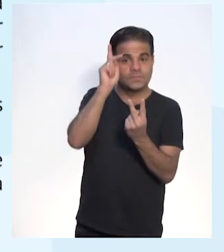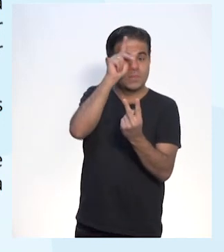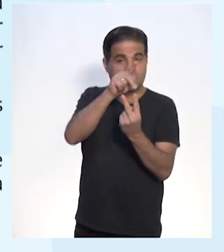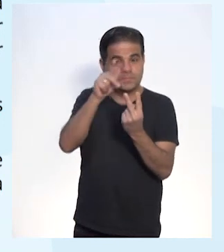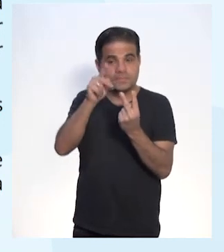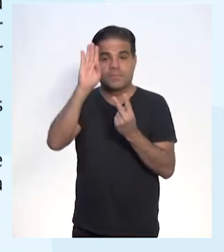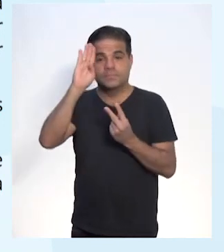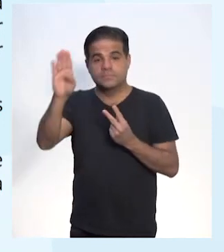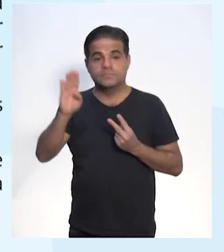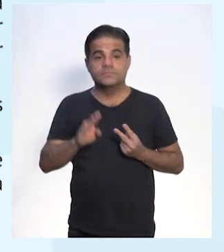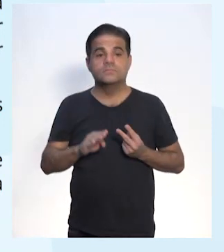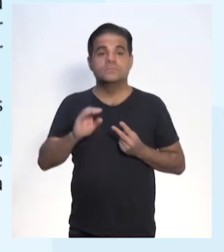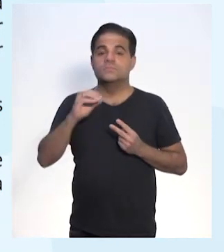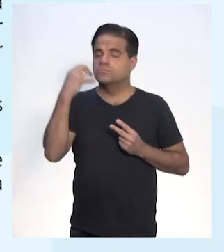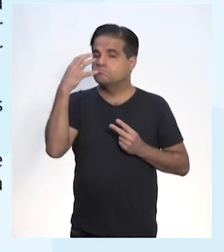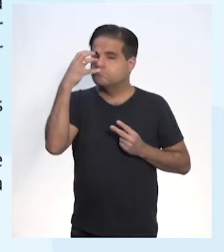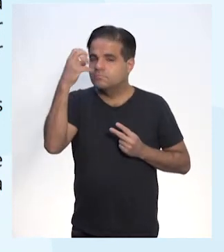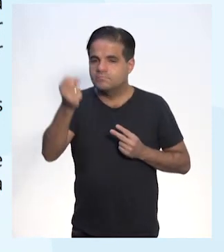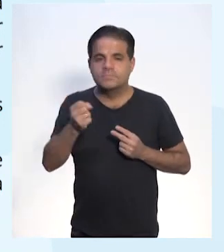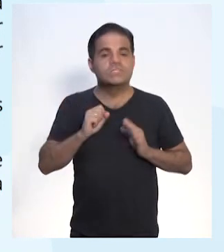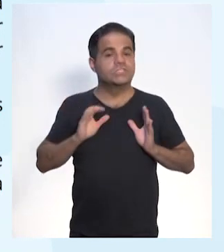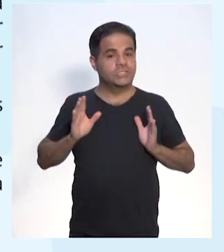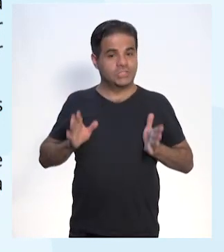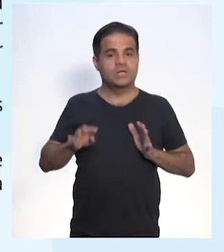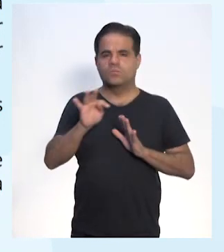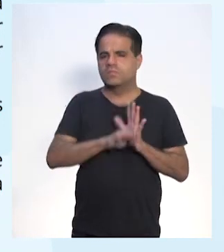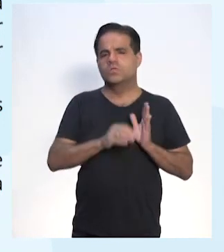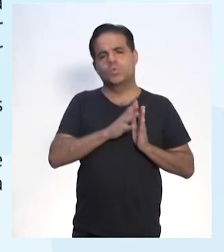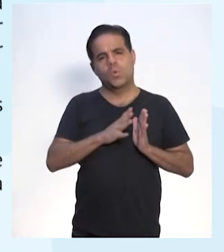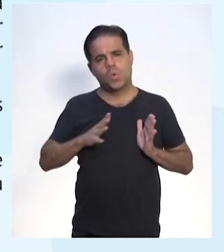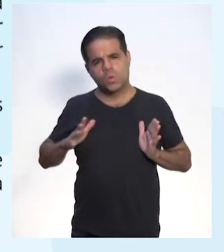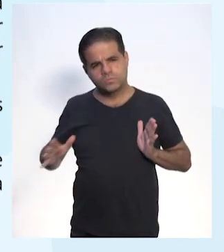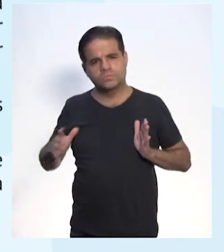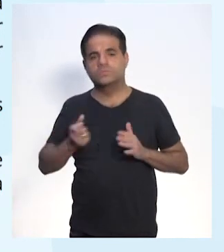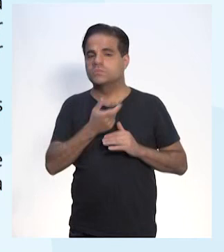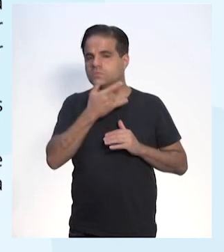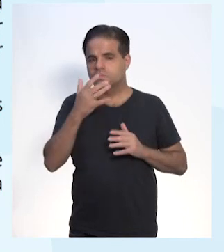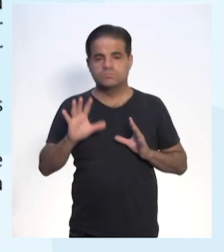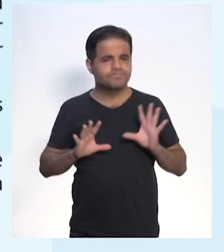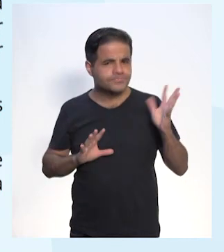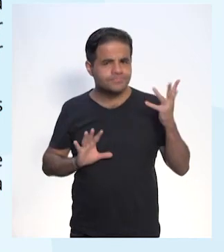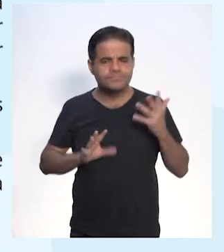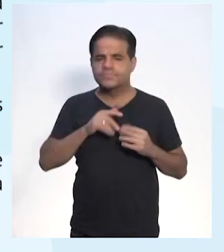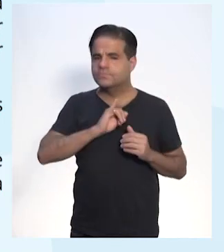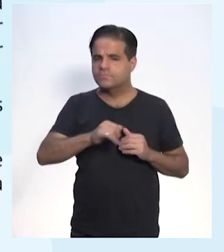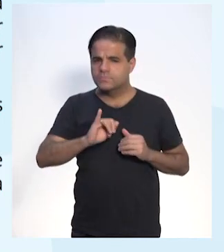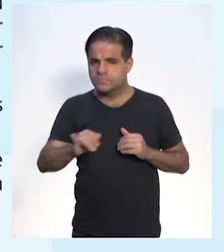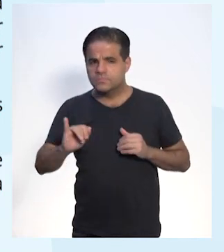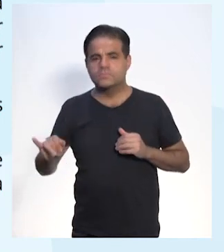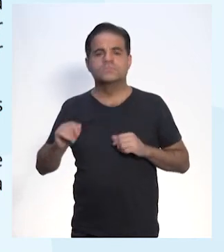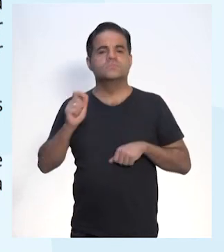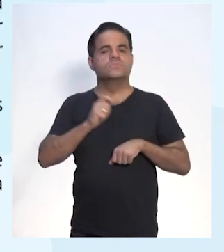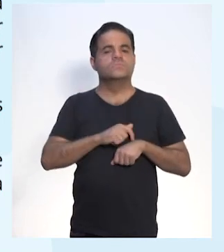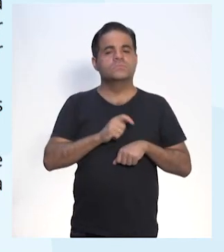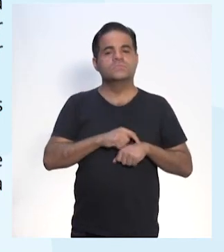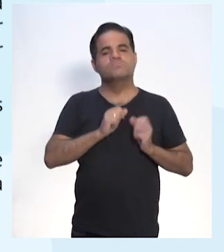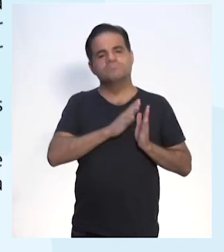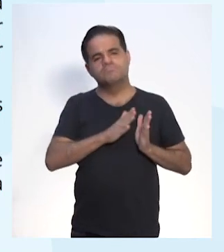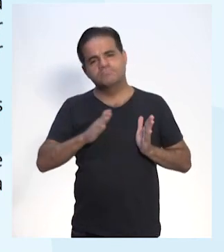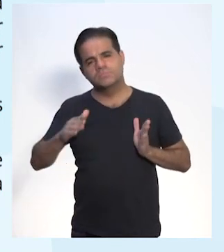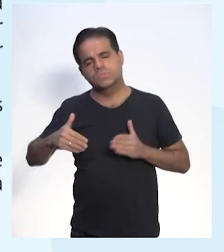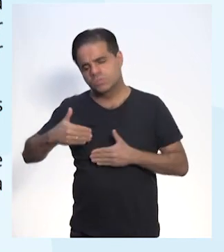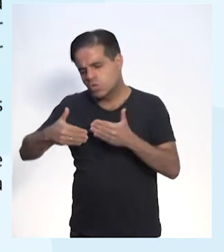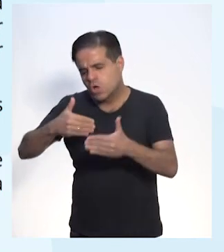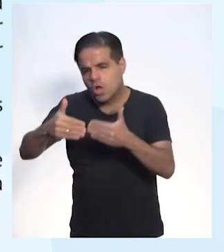com qualquer pessoa do dia a dia, com tom humorístico. Conto, pois é uma narrativa curta que pode acontecer na vida